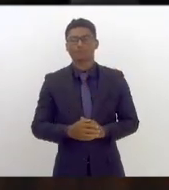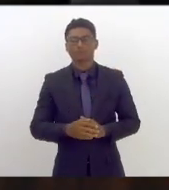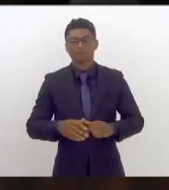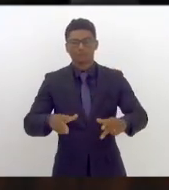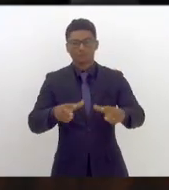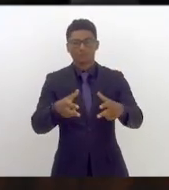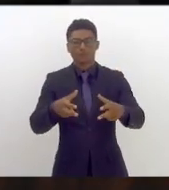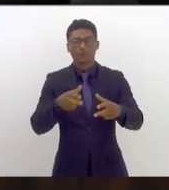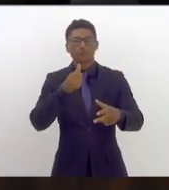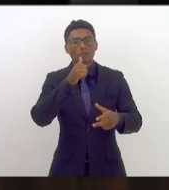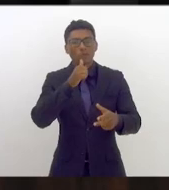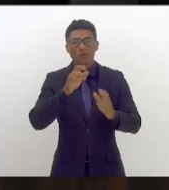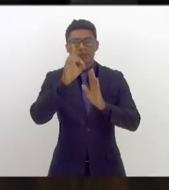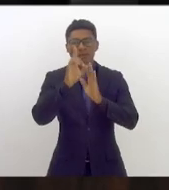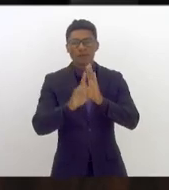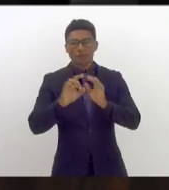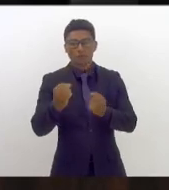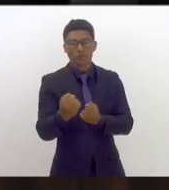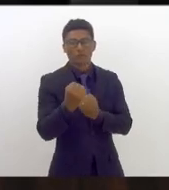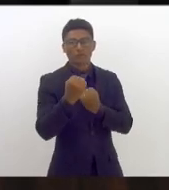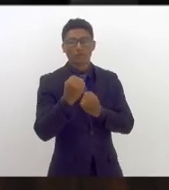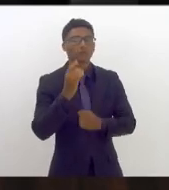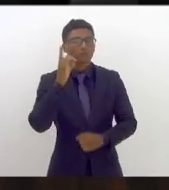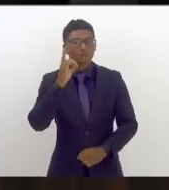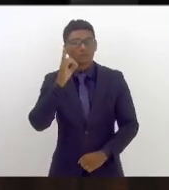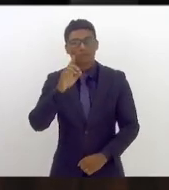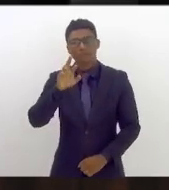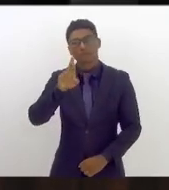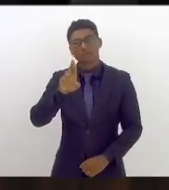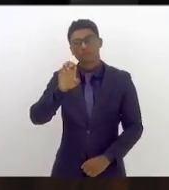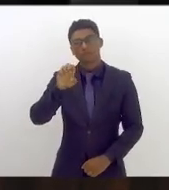dos Direitos da Mulher, deputada Renata Souza.